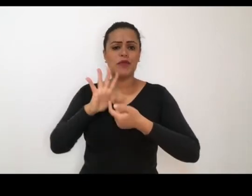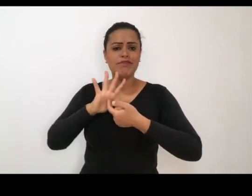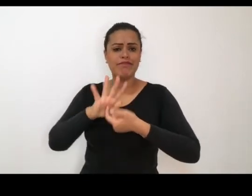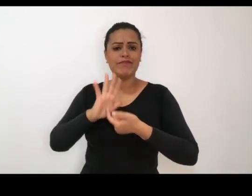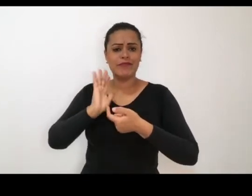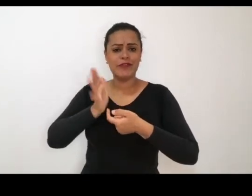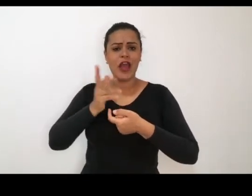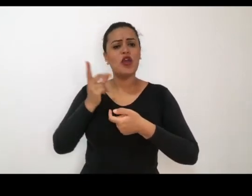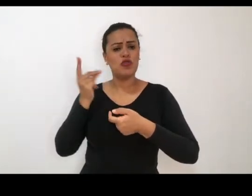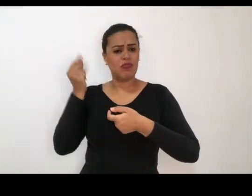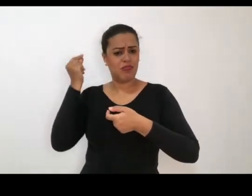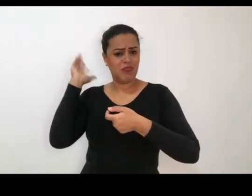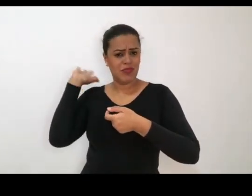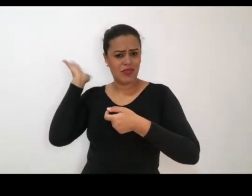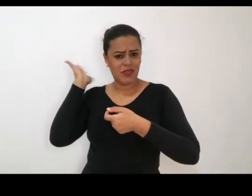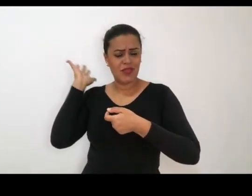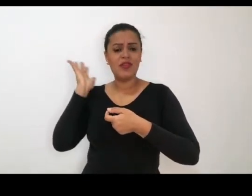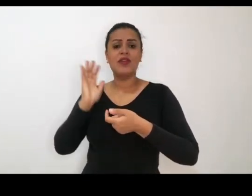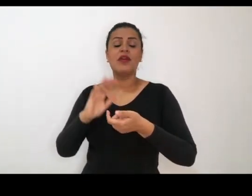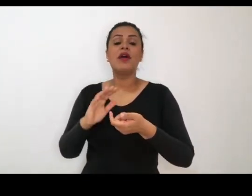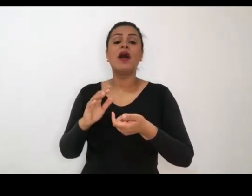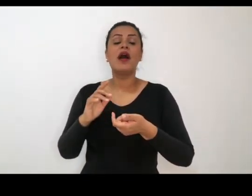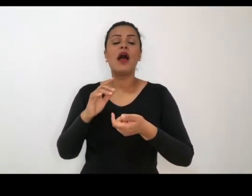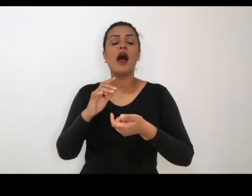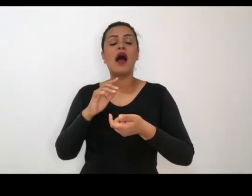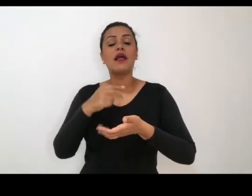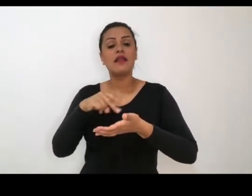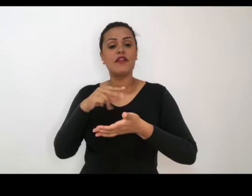19ª edição, e a gente acompanha, né,